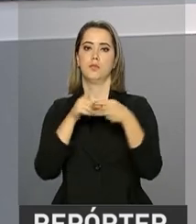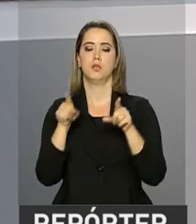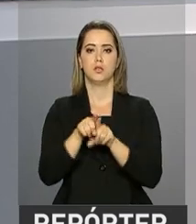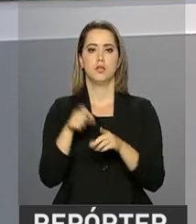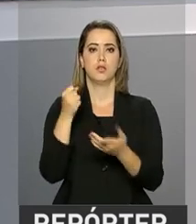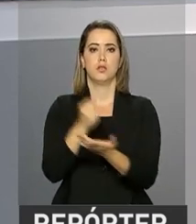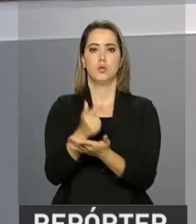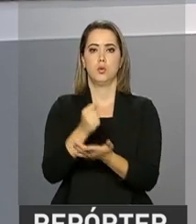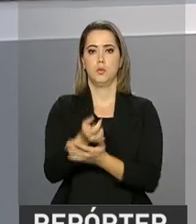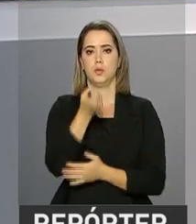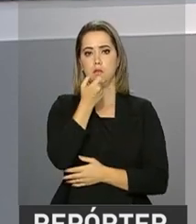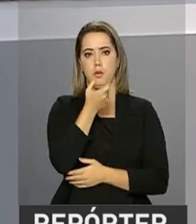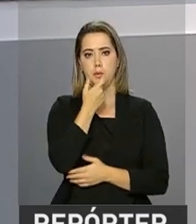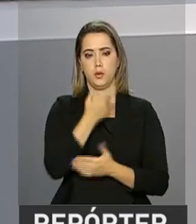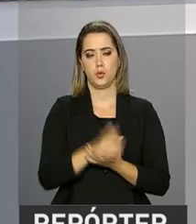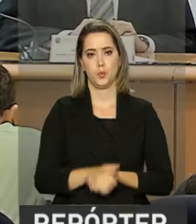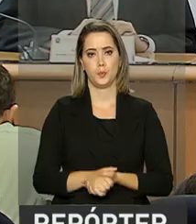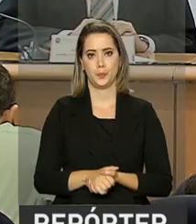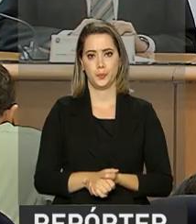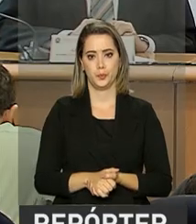básica para a população.